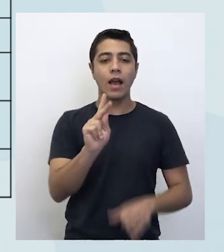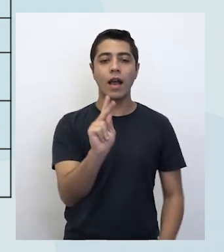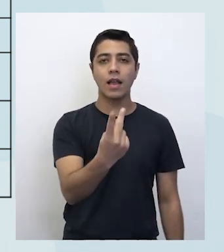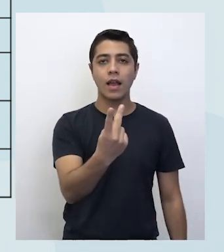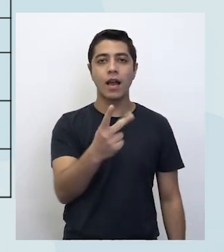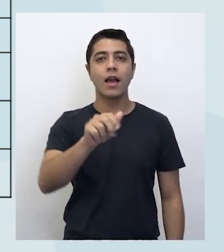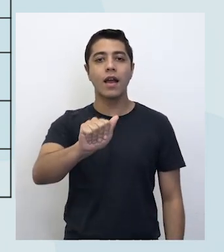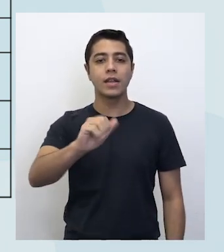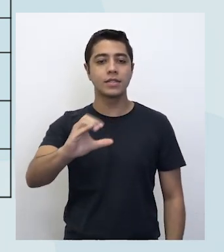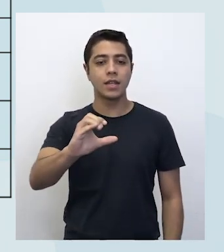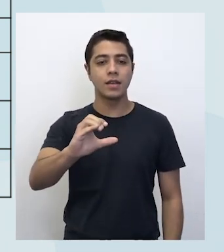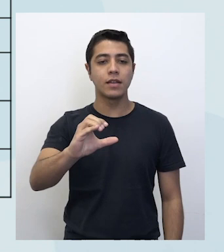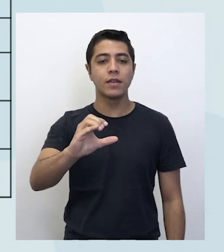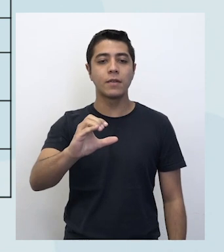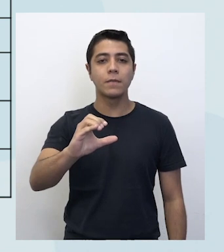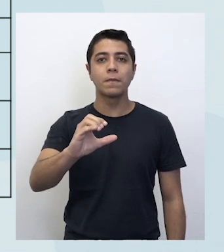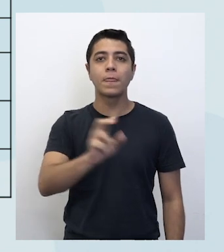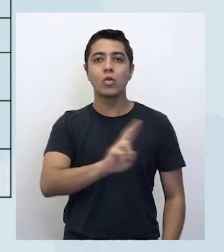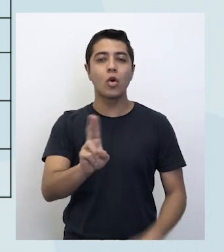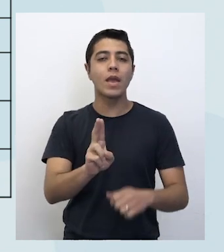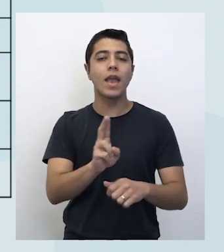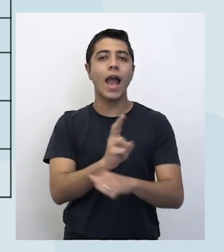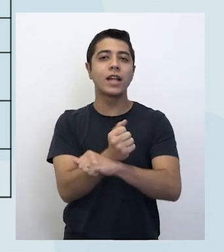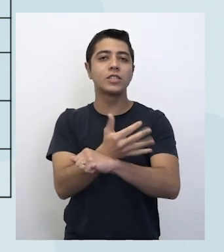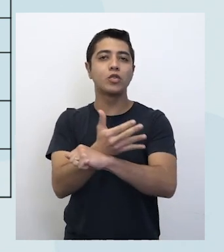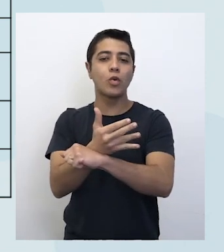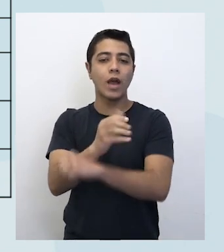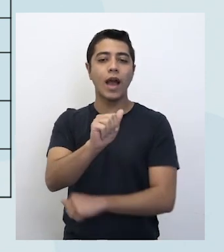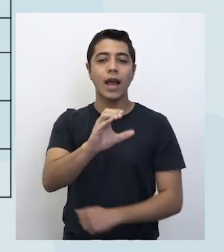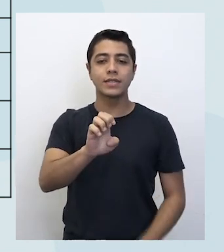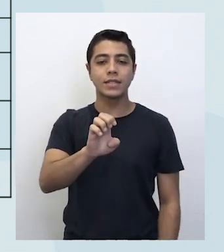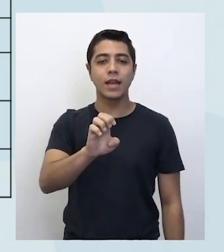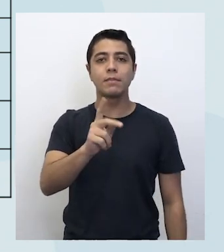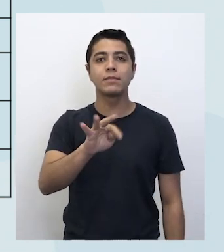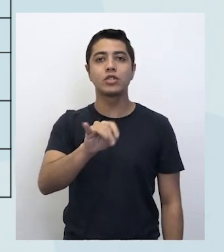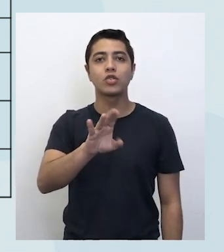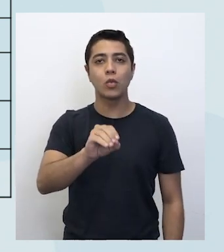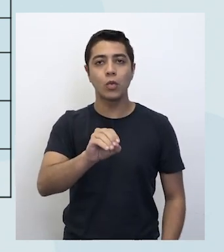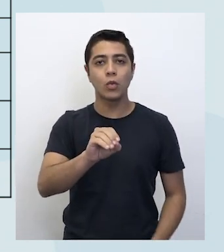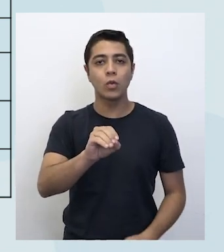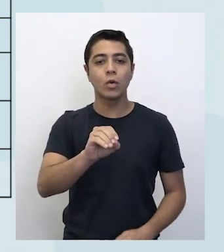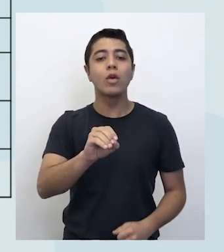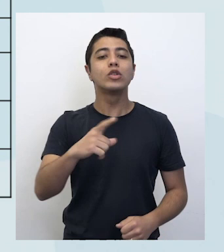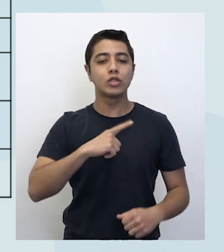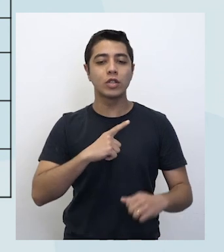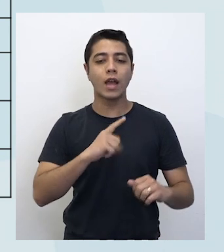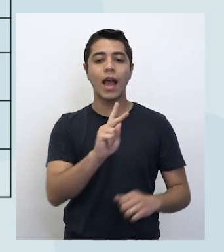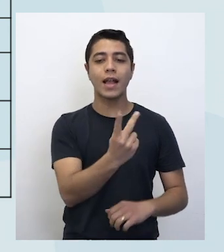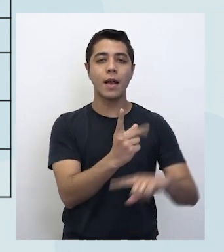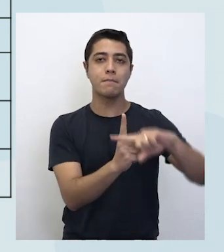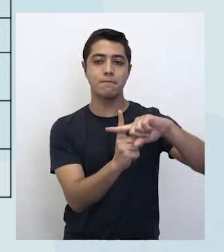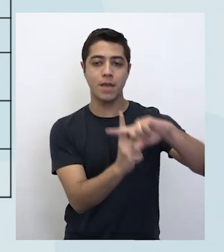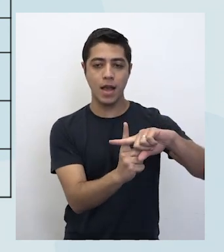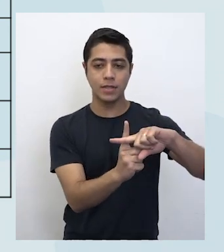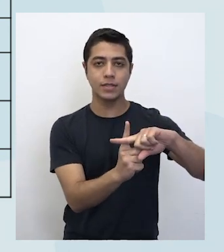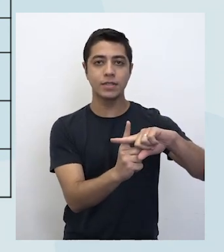está em equilíbrio na sua ionização de H+, e o acetato, nós chamamos ali, numa temperatura de